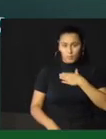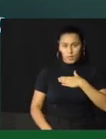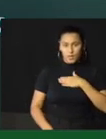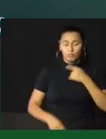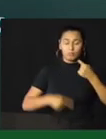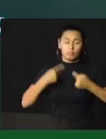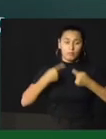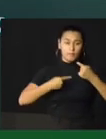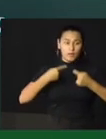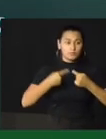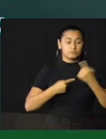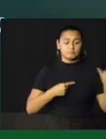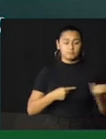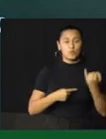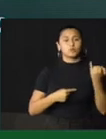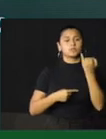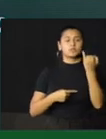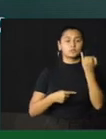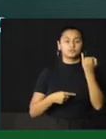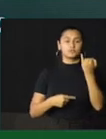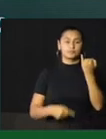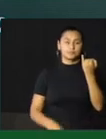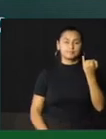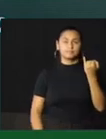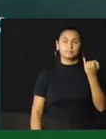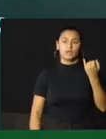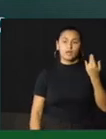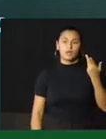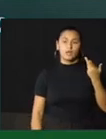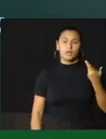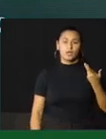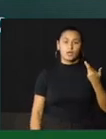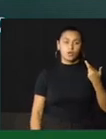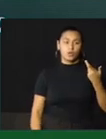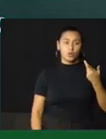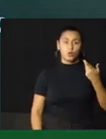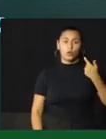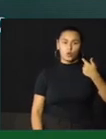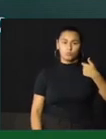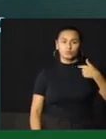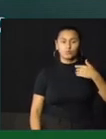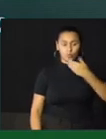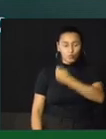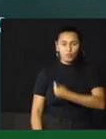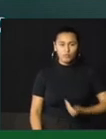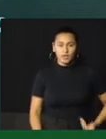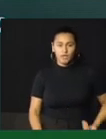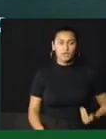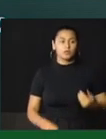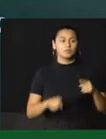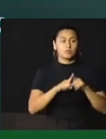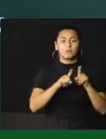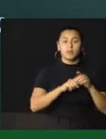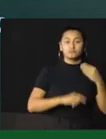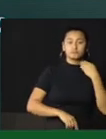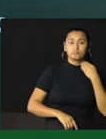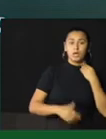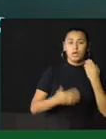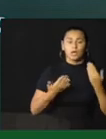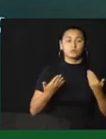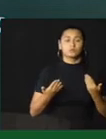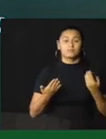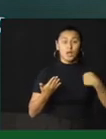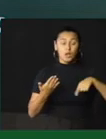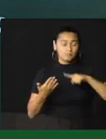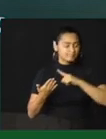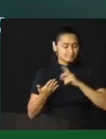reindustrialização e no no no governo em todas as esferas nos bancos de fomento e a